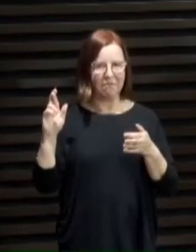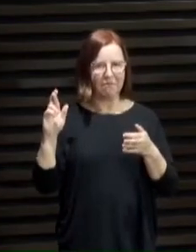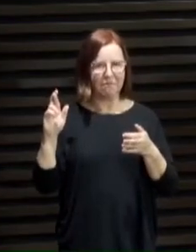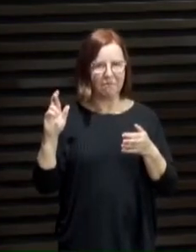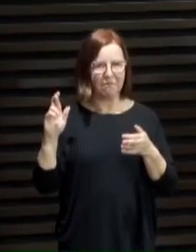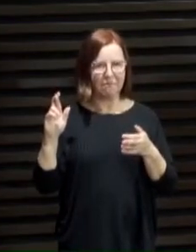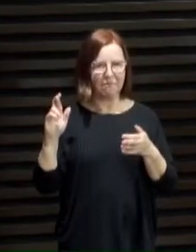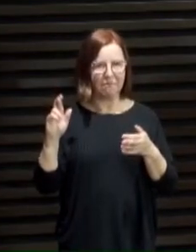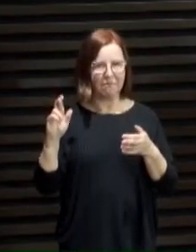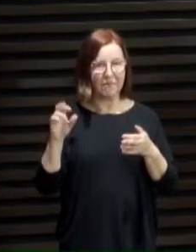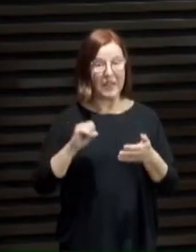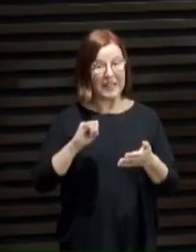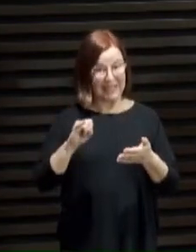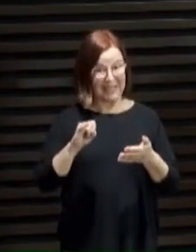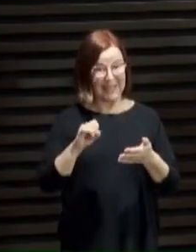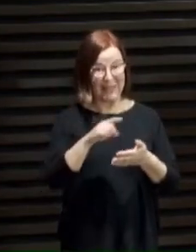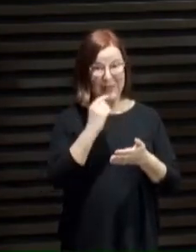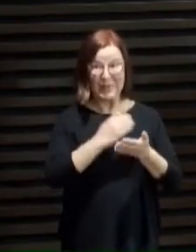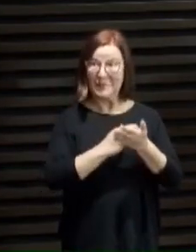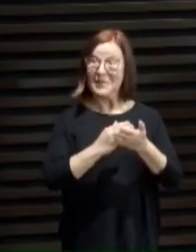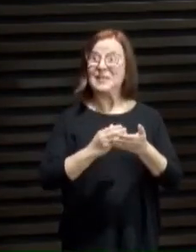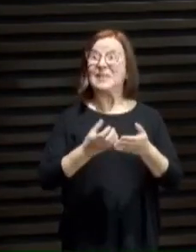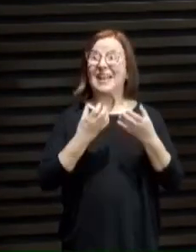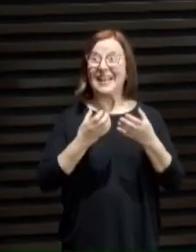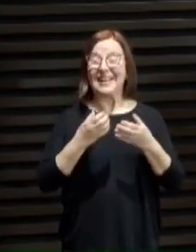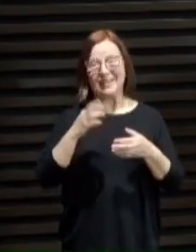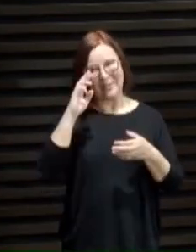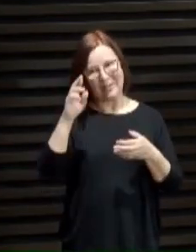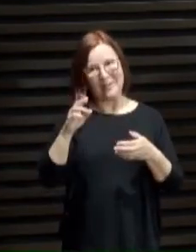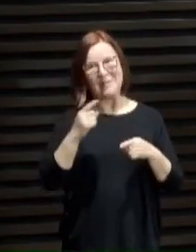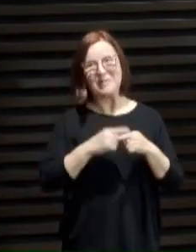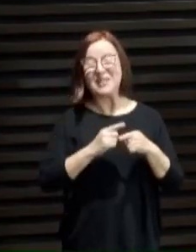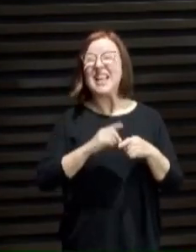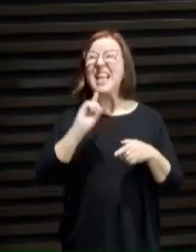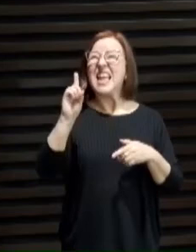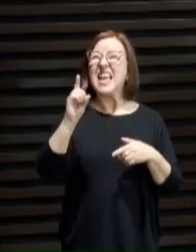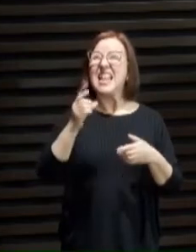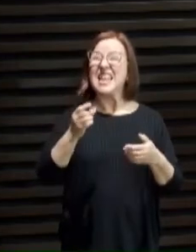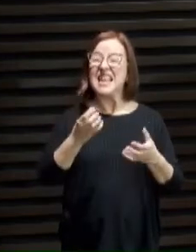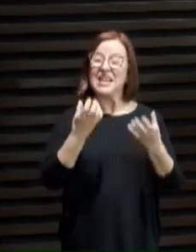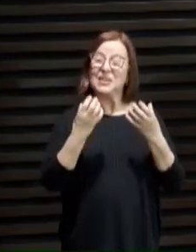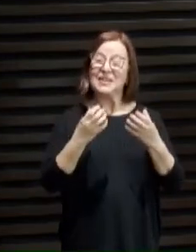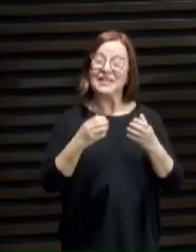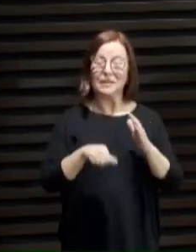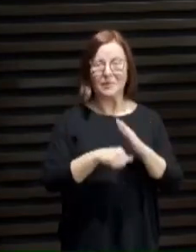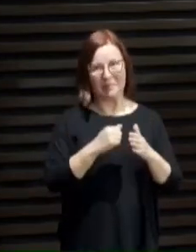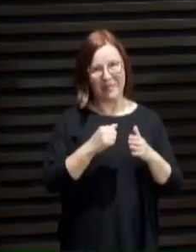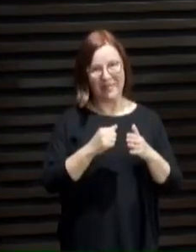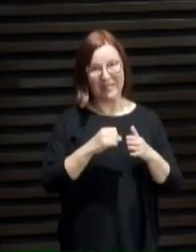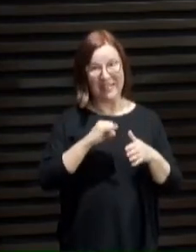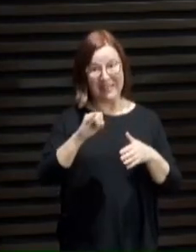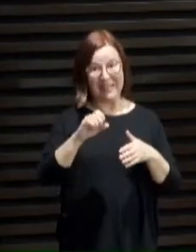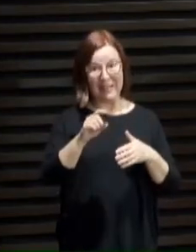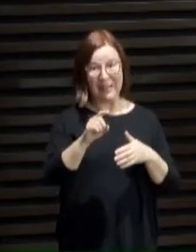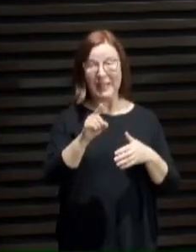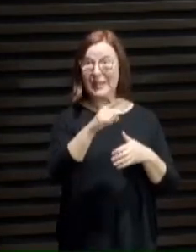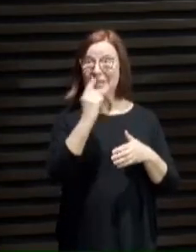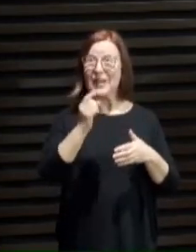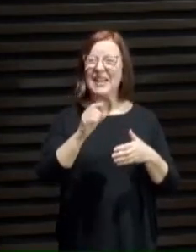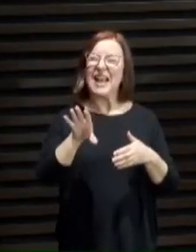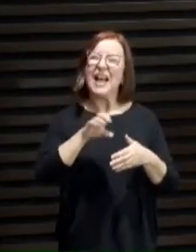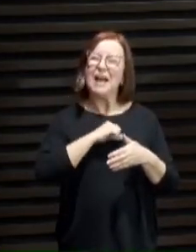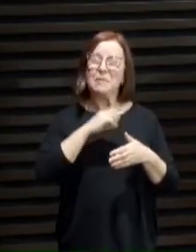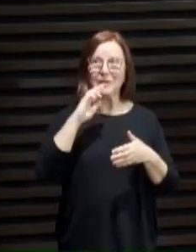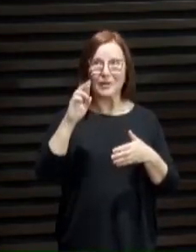E se a gente passa a querer é porque ele quis primeiro. E se a gente passa a amá-lo é porque ele amou primeiro. É porque o